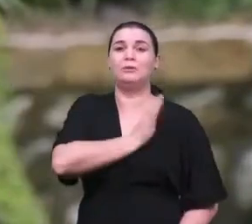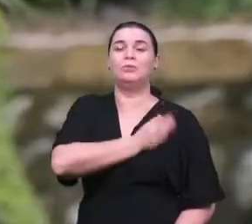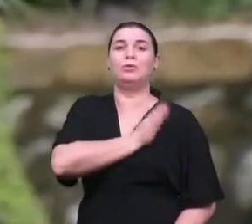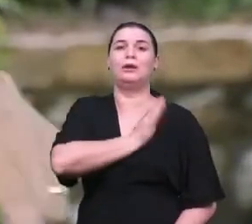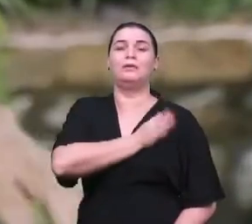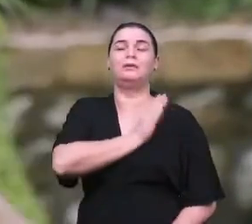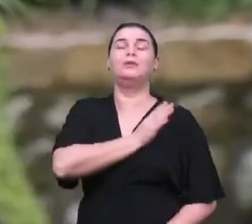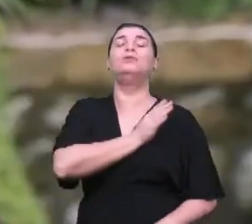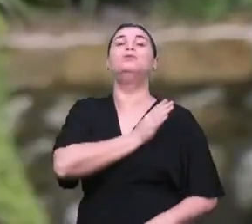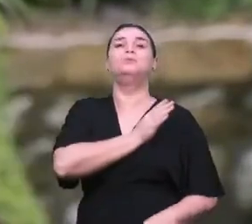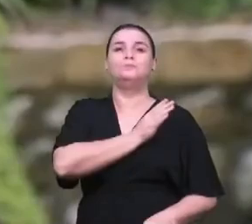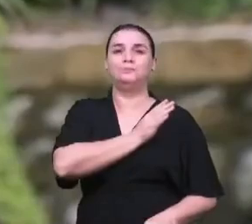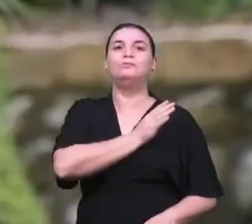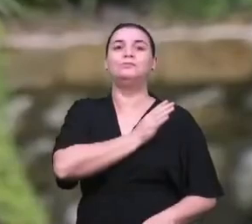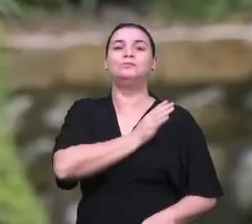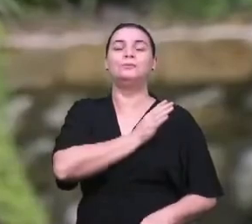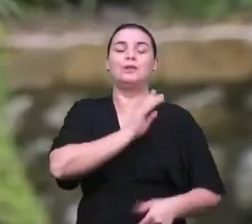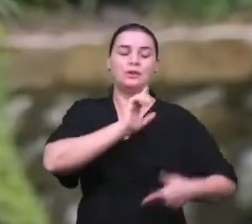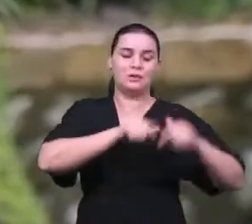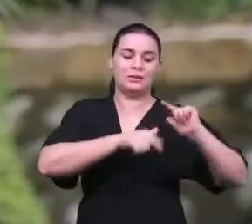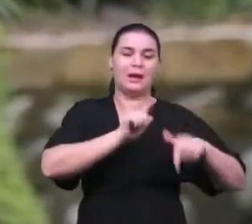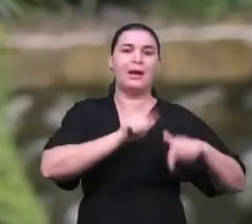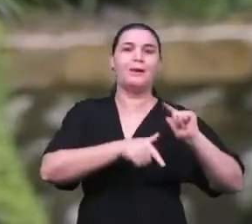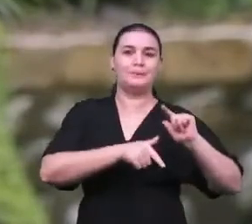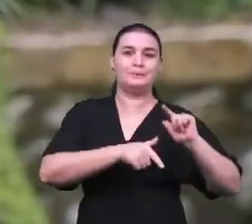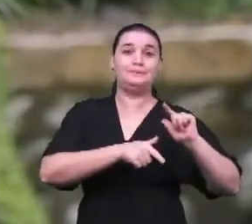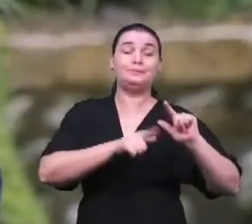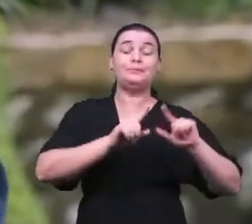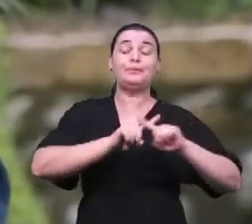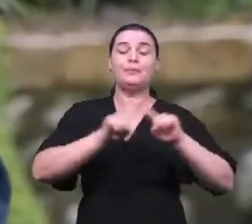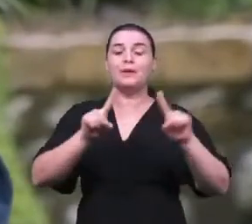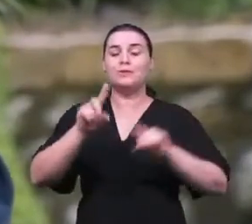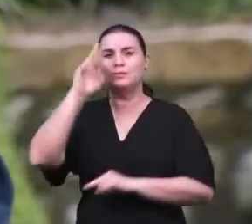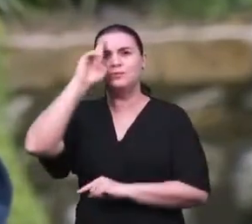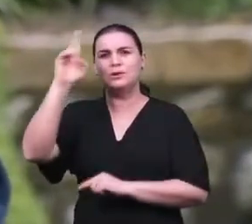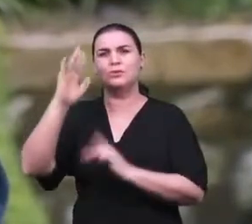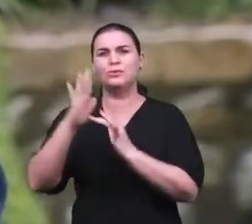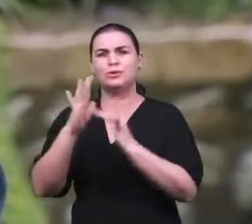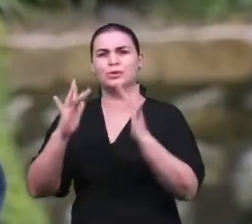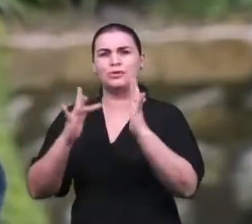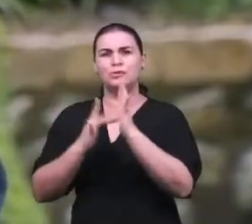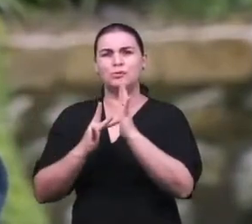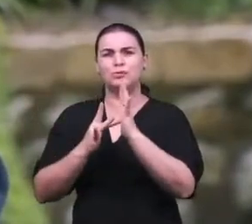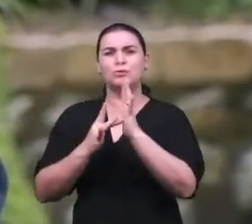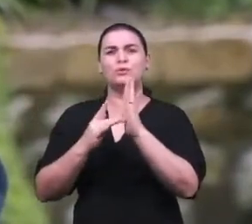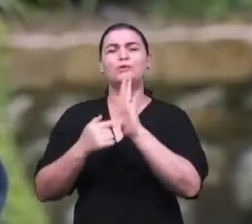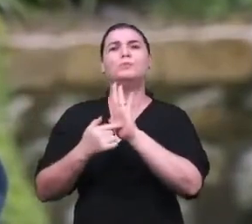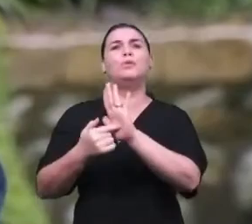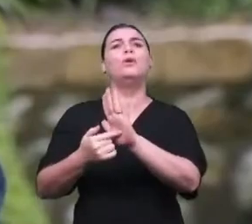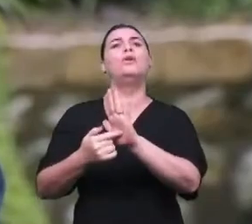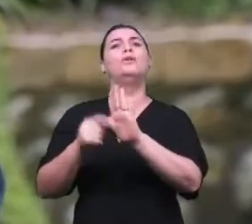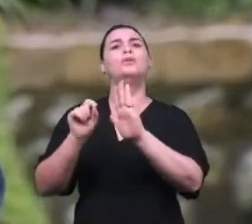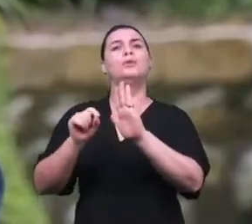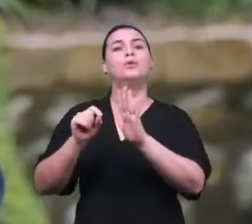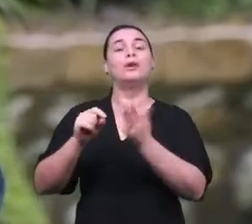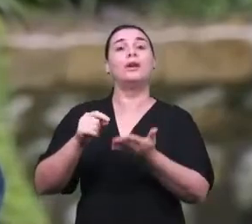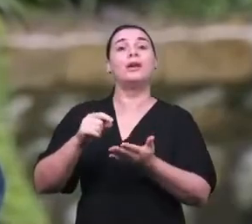com toda a dureza de Israel. Já o Senhor Jesus não. Ele aparece escrevendo com o dedo na